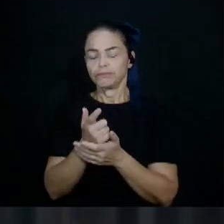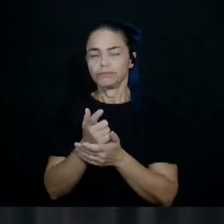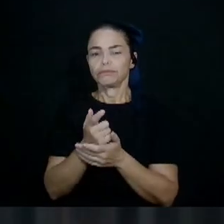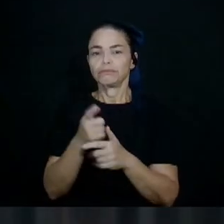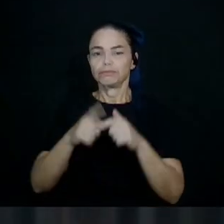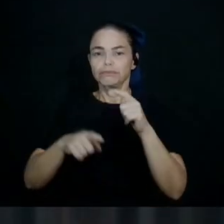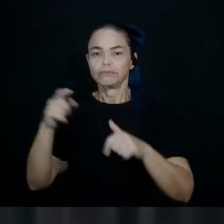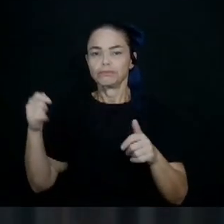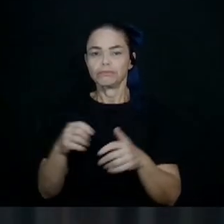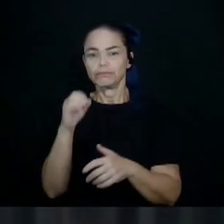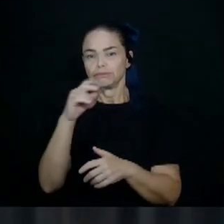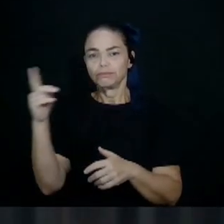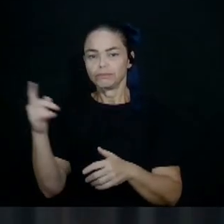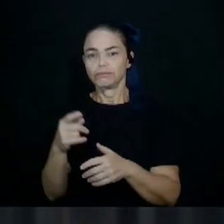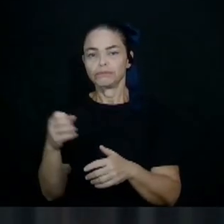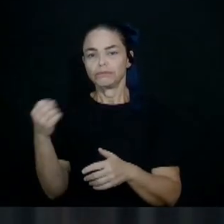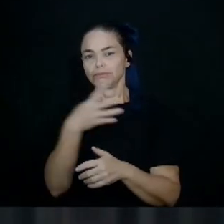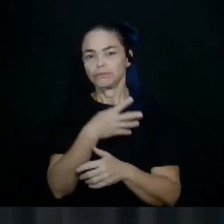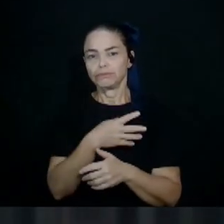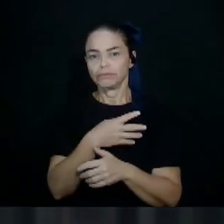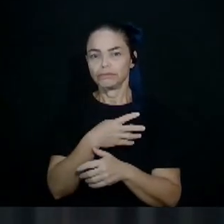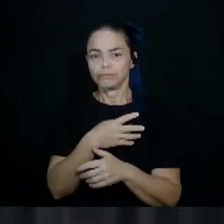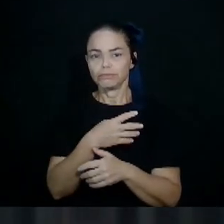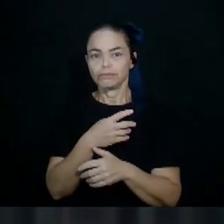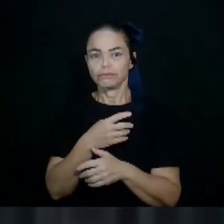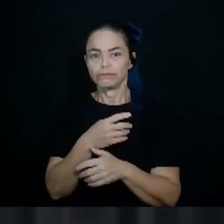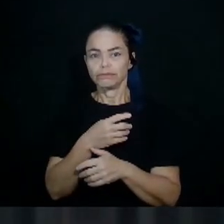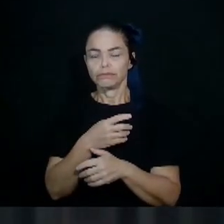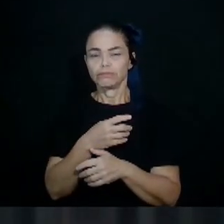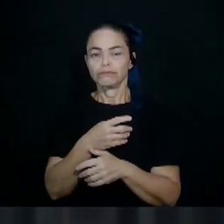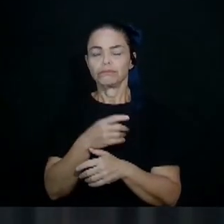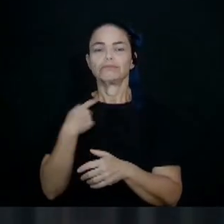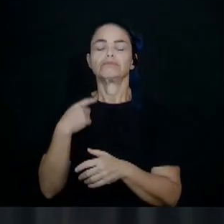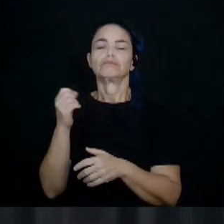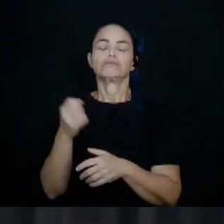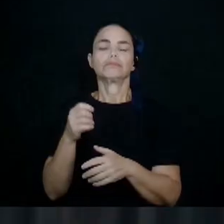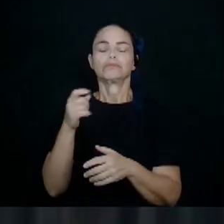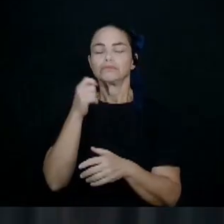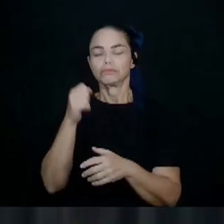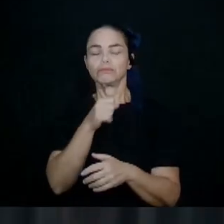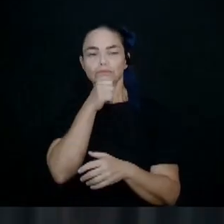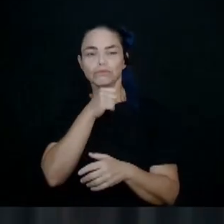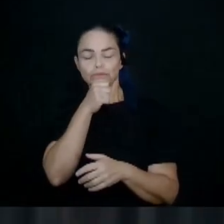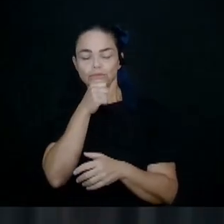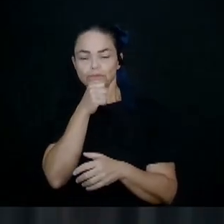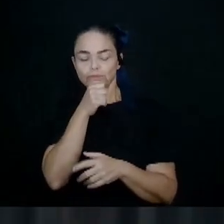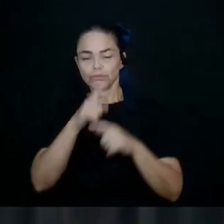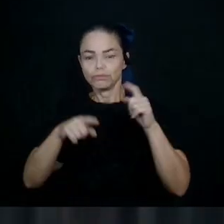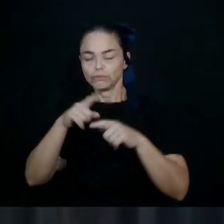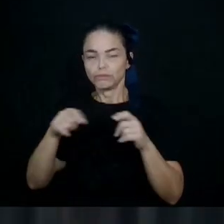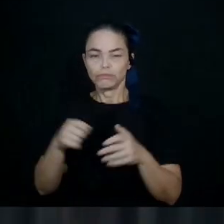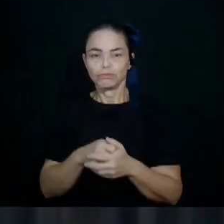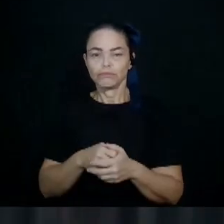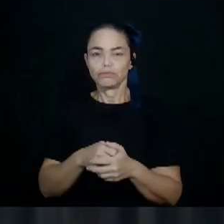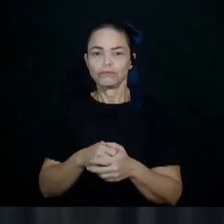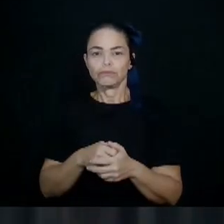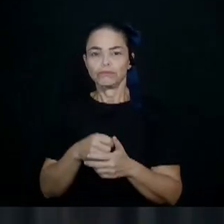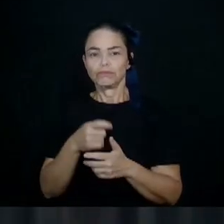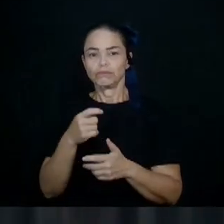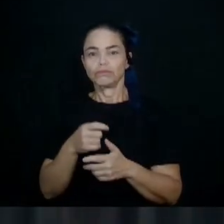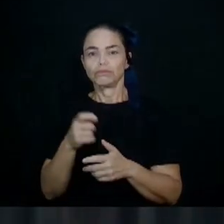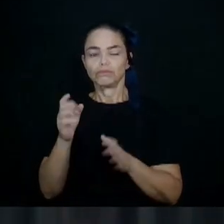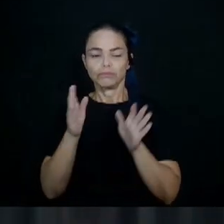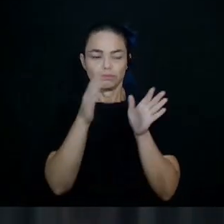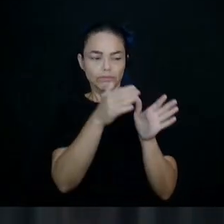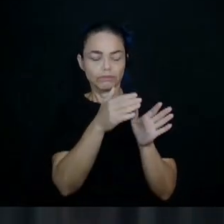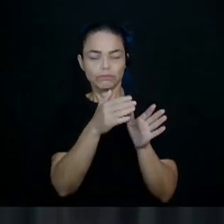ok, comprei um item novo, deixa eu tirar um item antigo, né? Eu tiro esse item antigo, às vezes não precisa nem descartar agora, mas eu coloco ali num outro